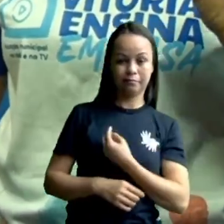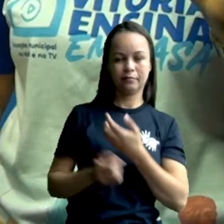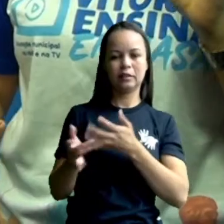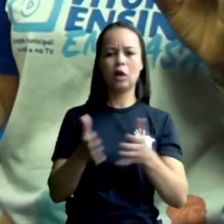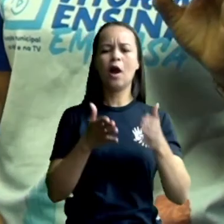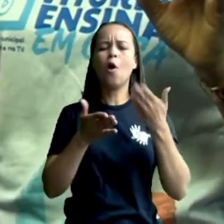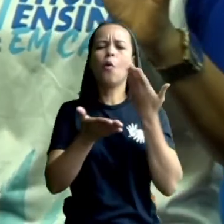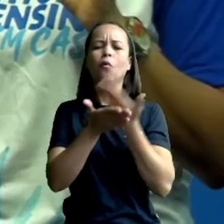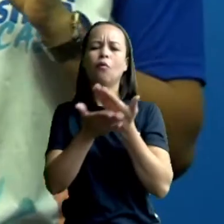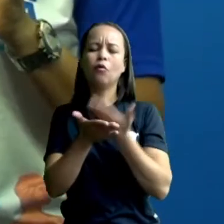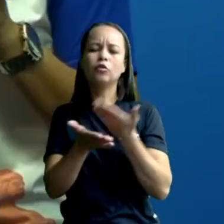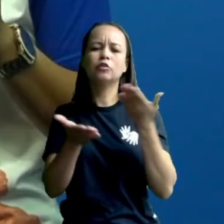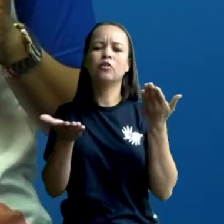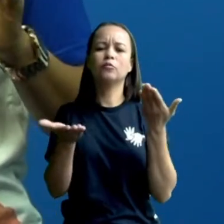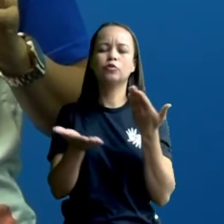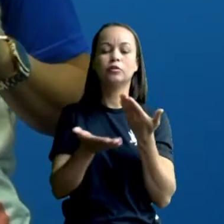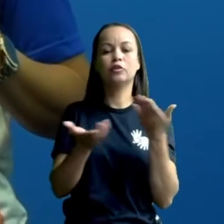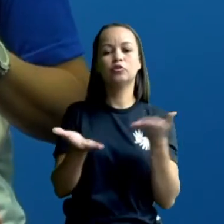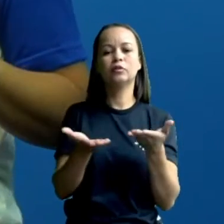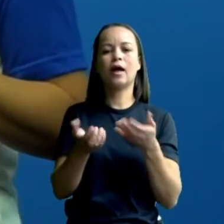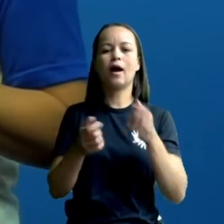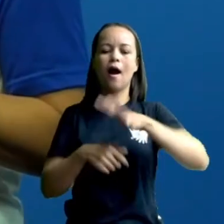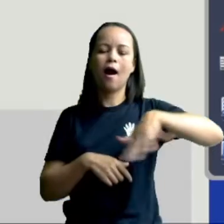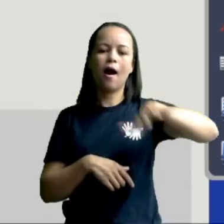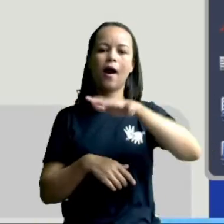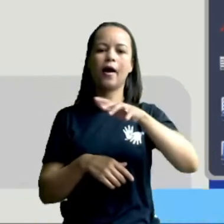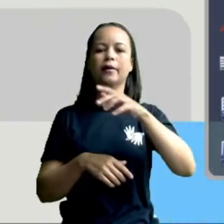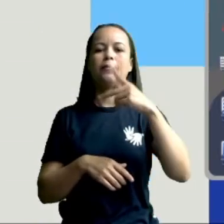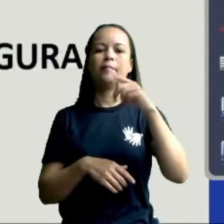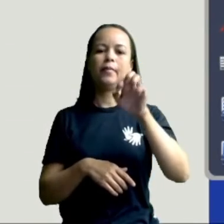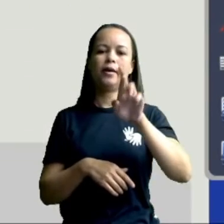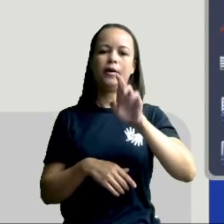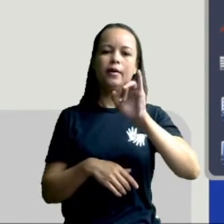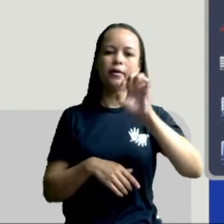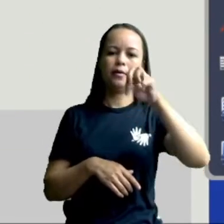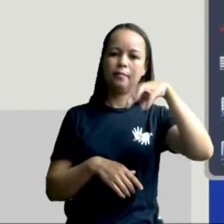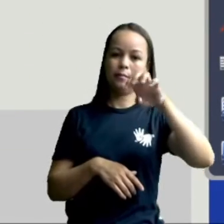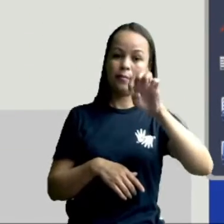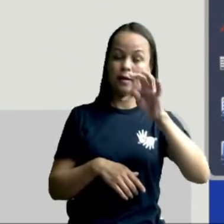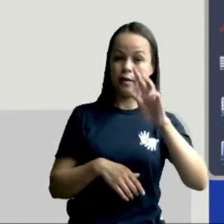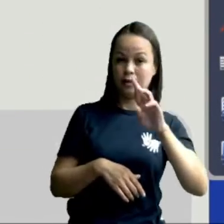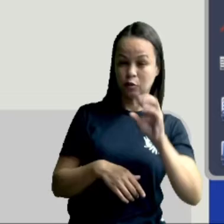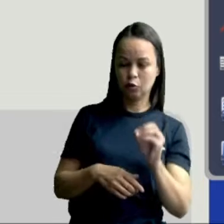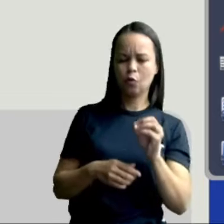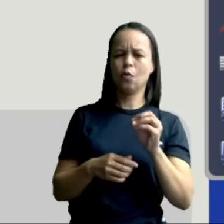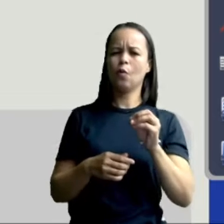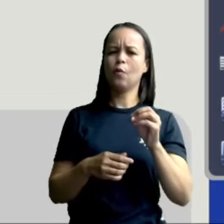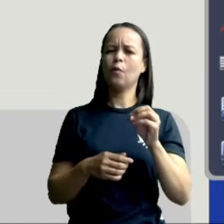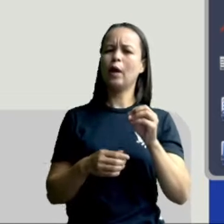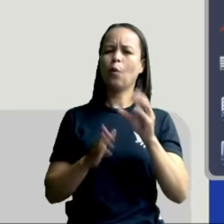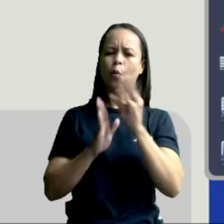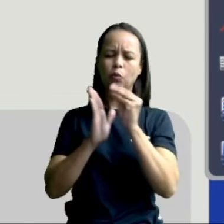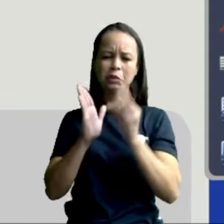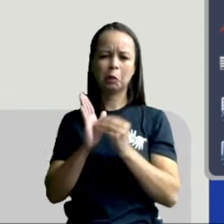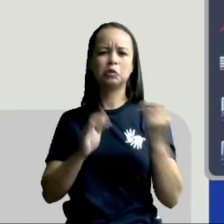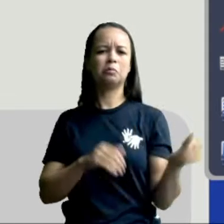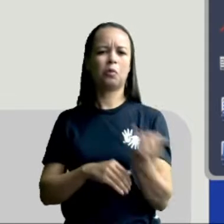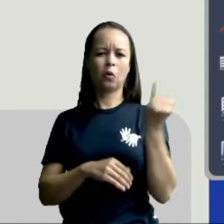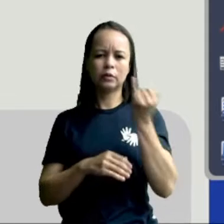estudar sobre área e perímetro, conteúdo muito importante, de muita utilidade, né?